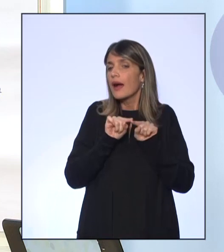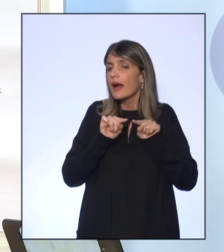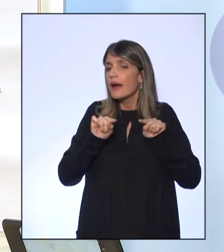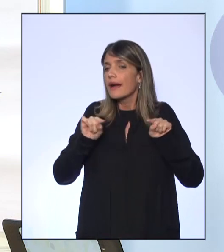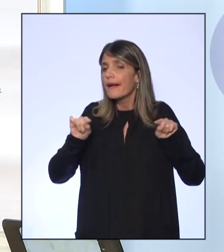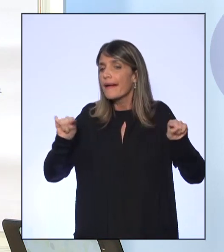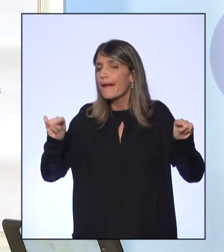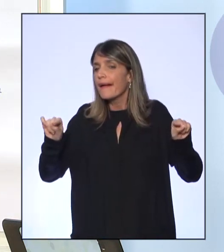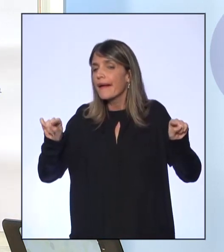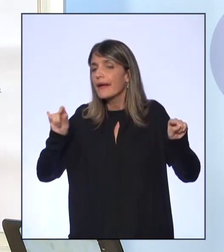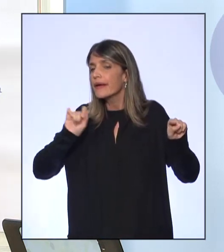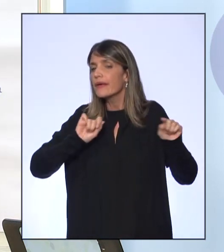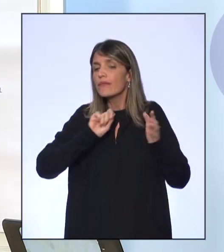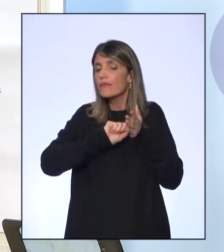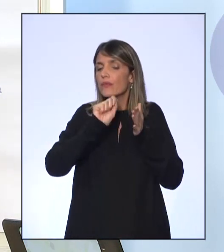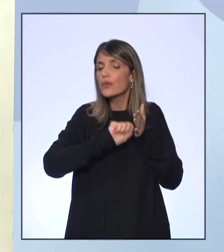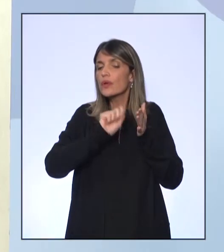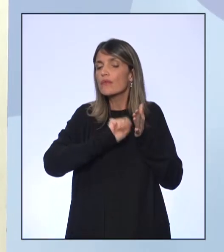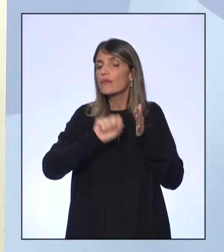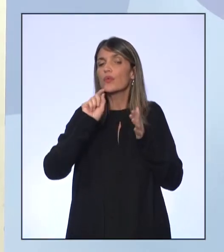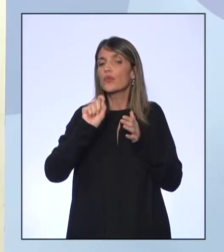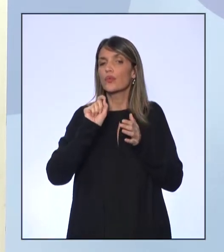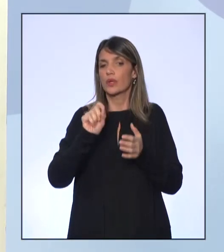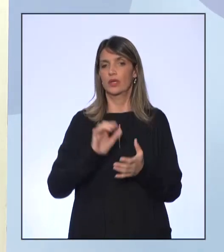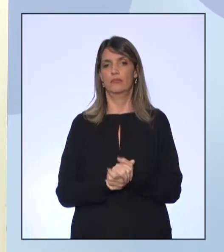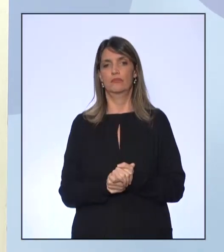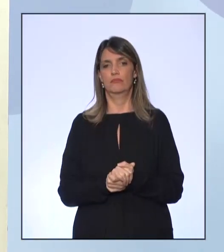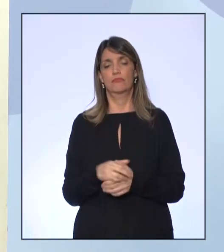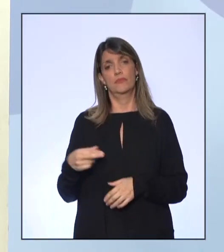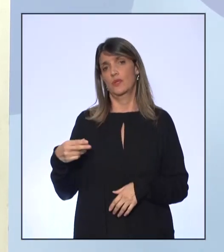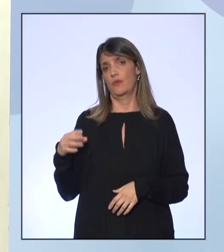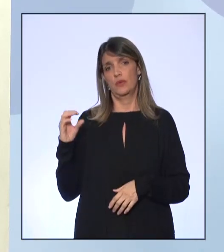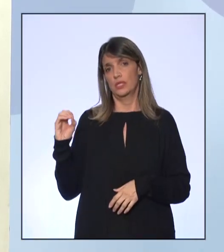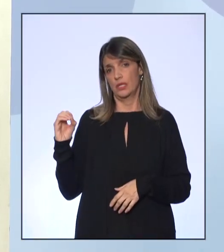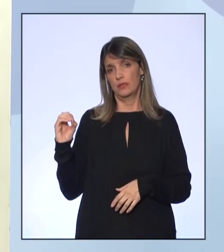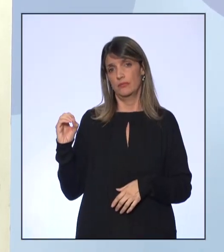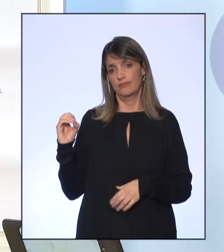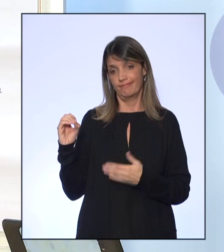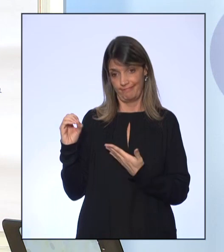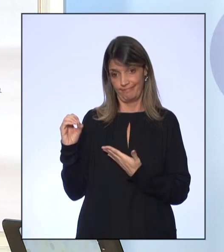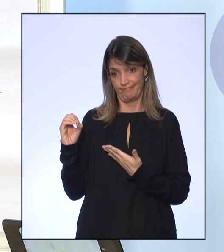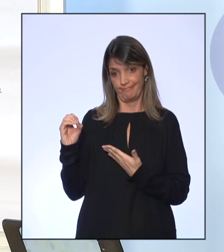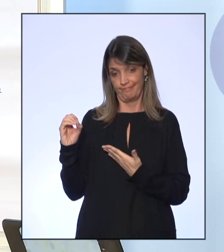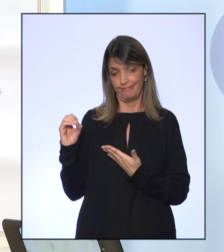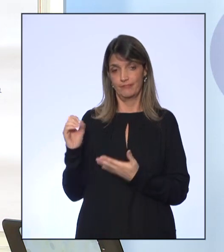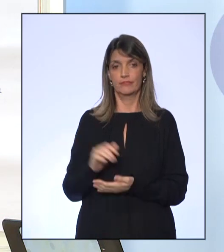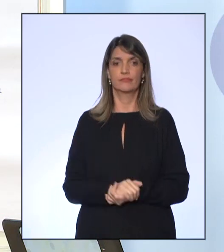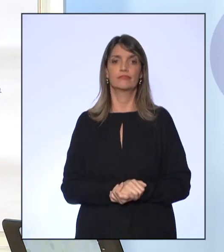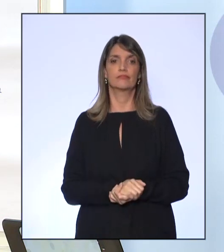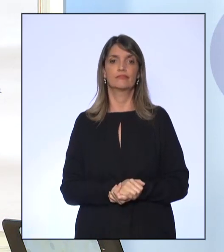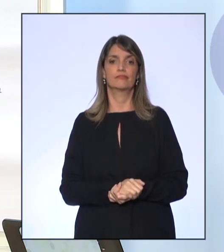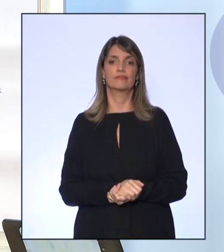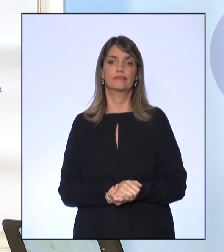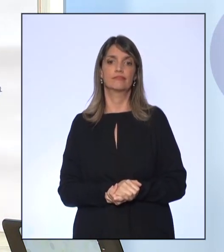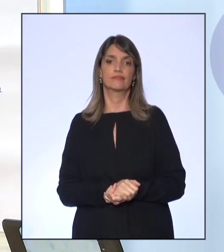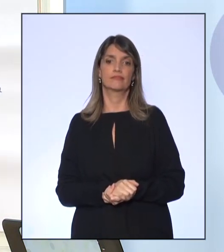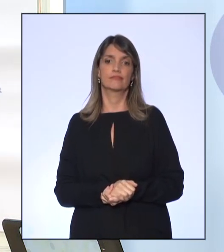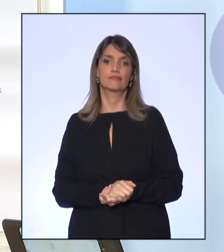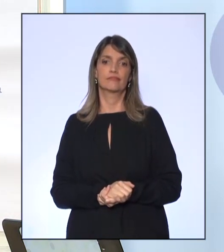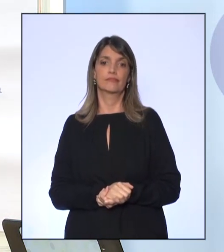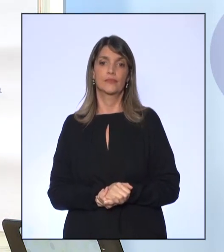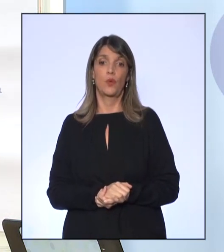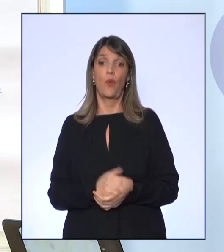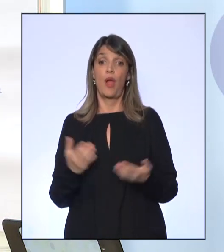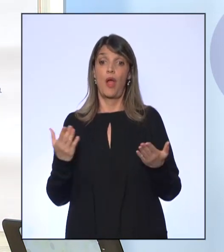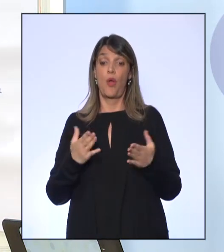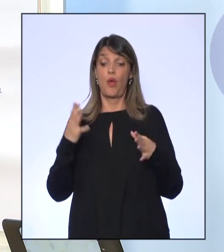eu vou escrever? Eu vou escrever que isso aqui é igual a zero. Beleza? Então, essa ideia que eu vou resolver aqui